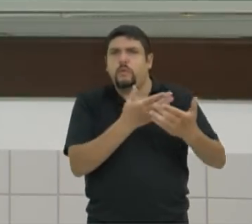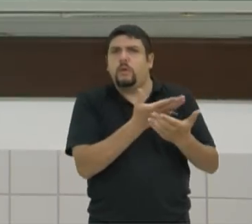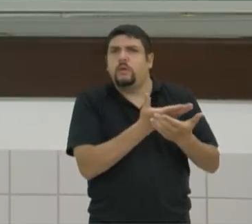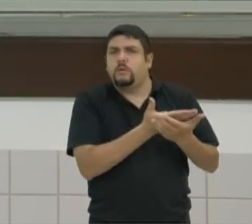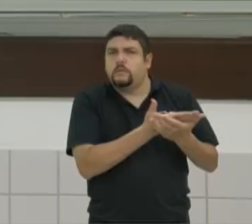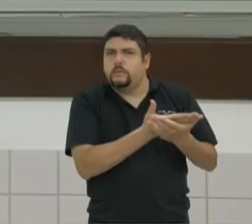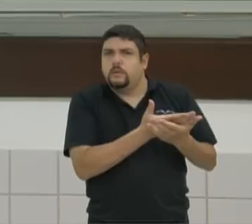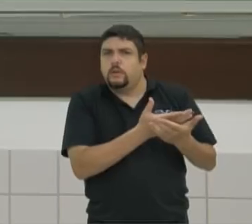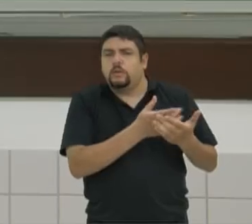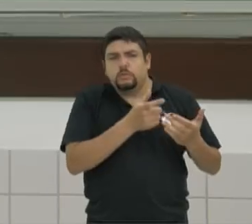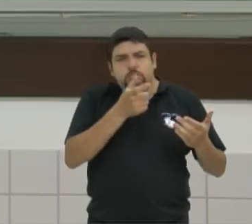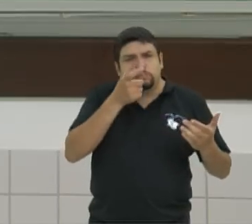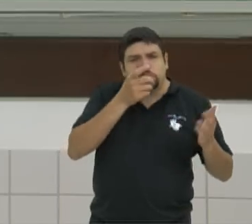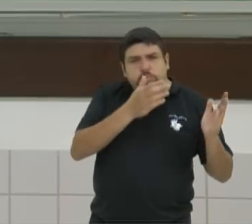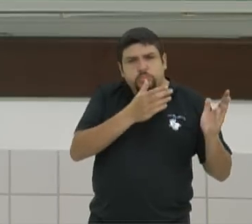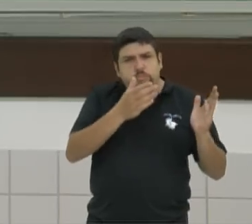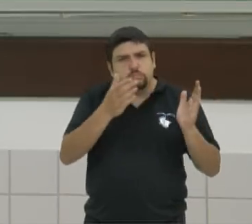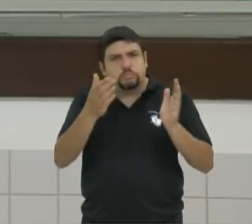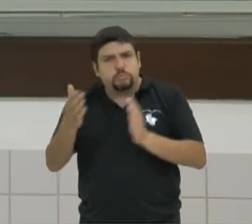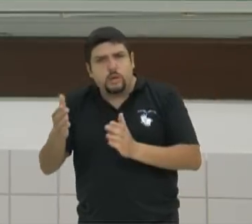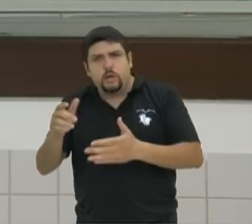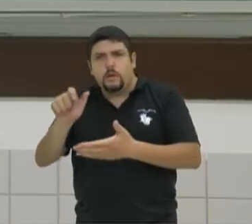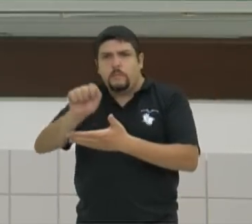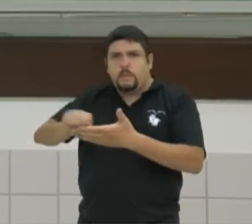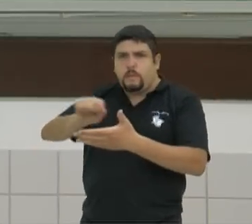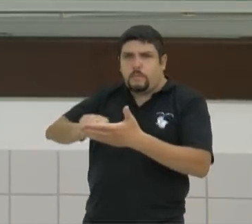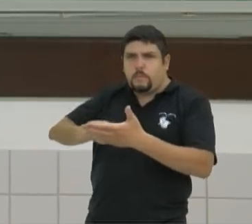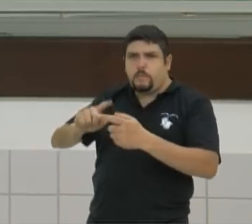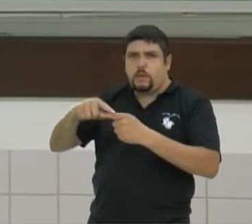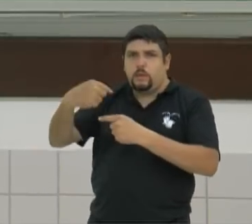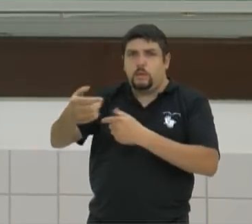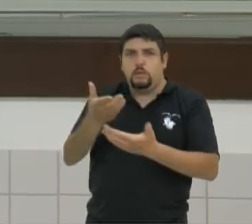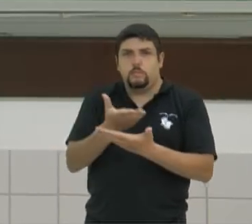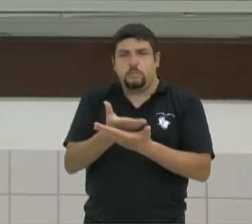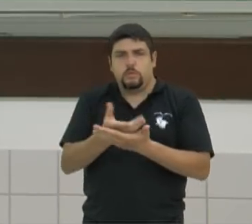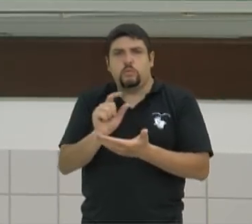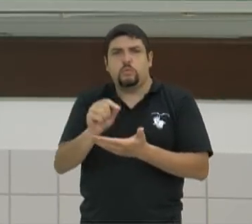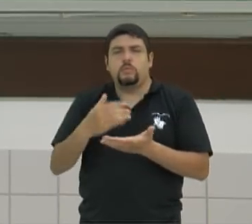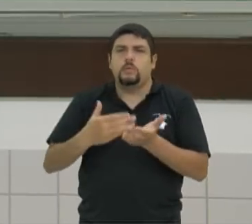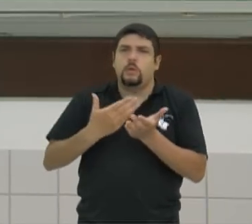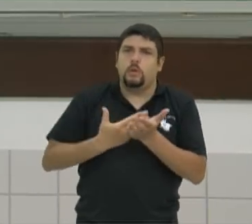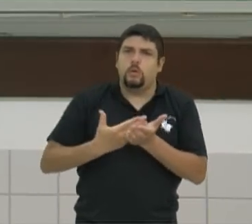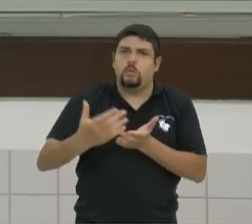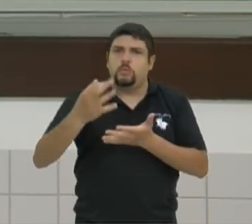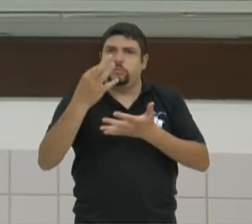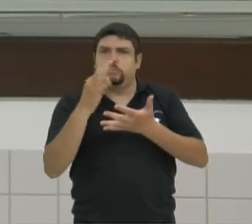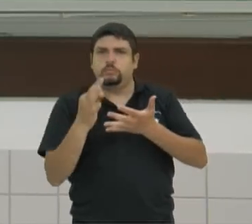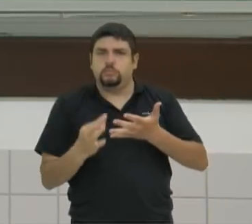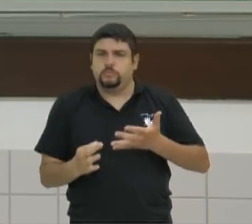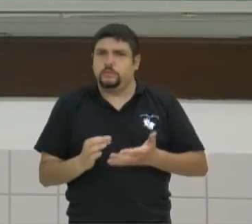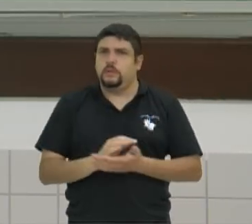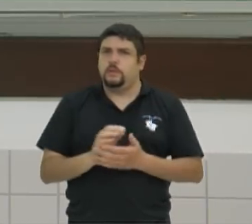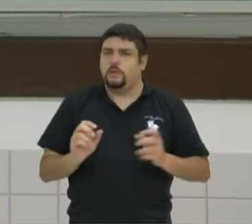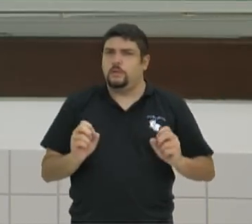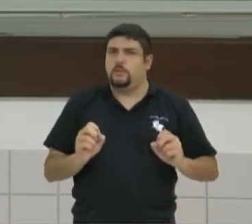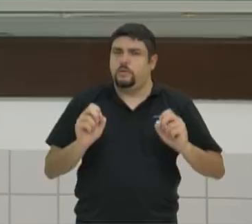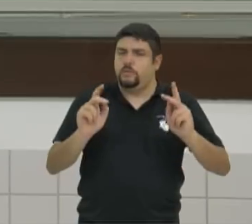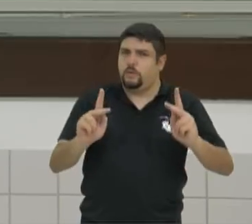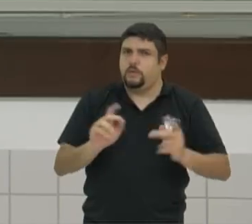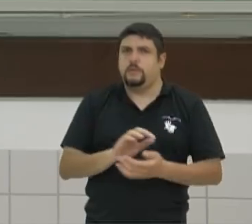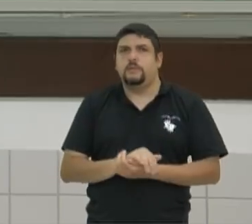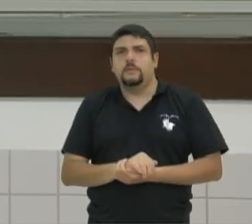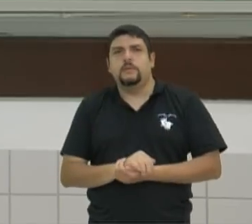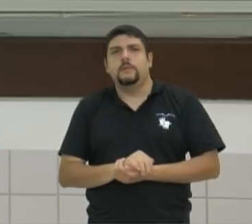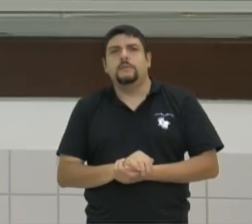última, e faça atividade para nós, para que na próxima aula a gente já comece corrigindo esse exercício. Beleza? É a última parte da teoria que faltava a gente